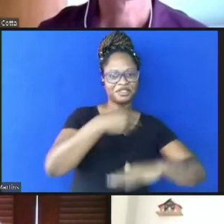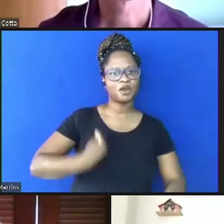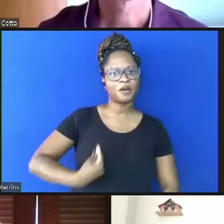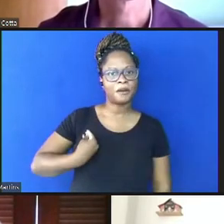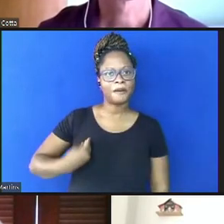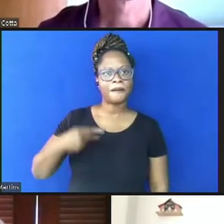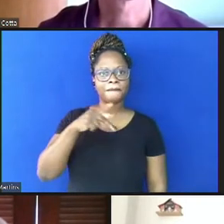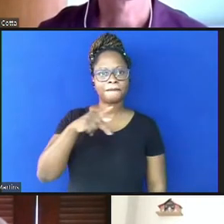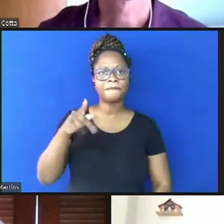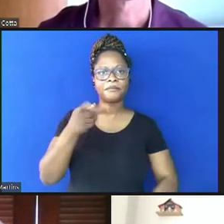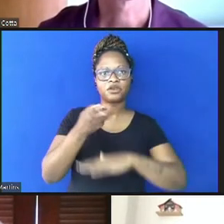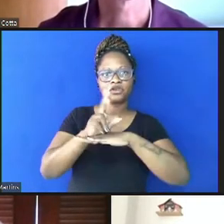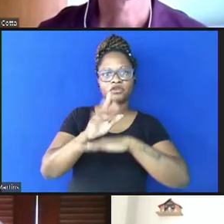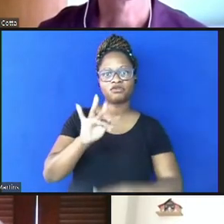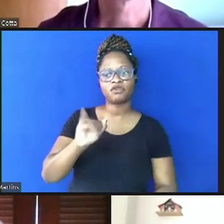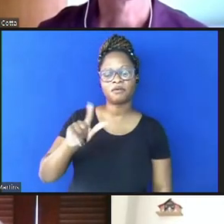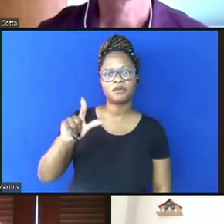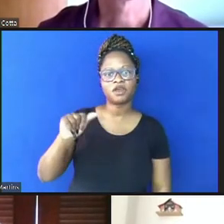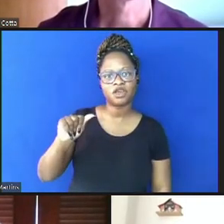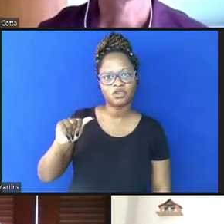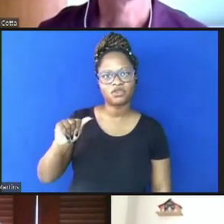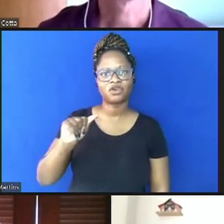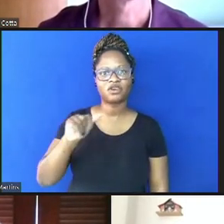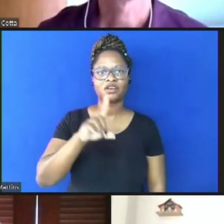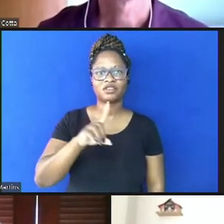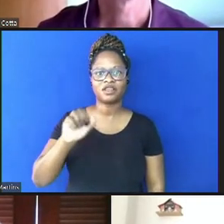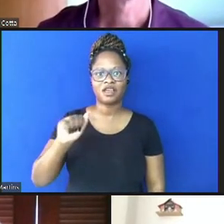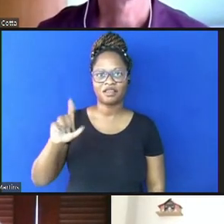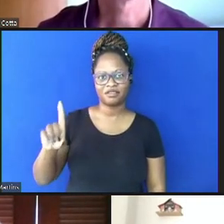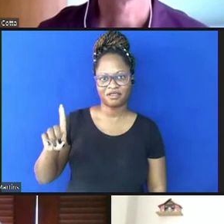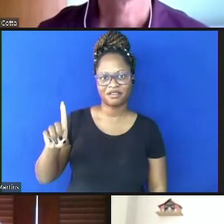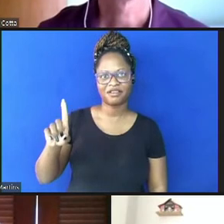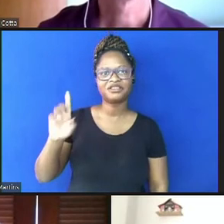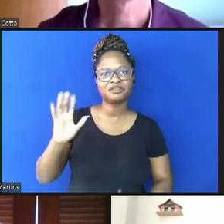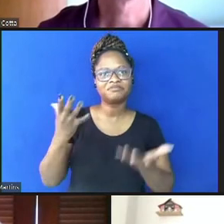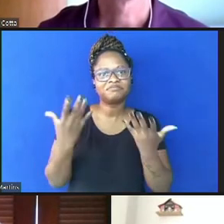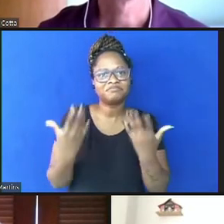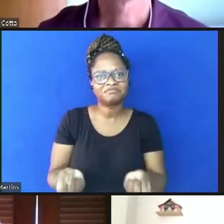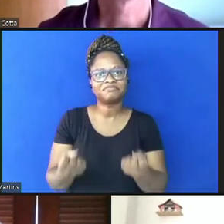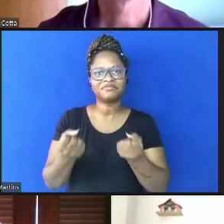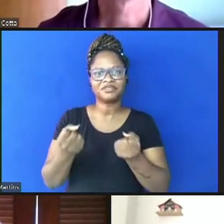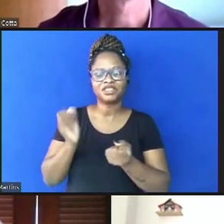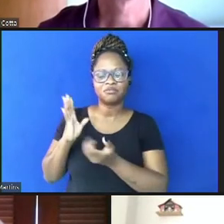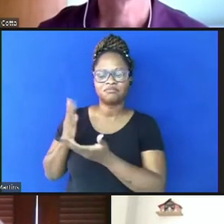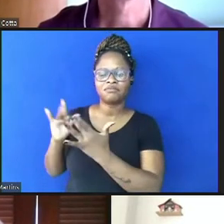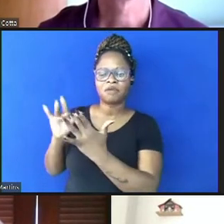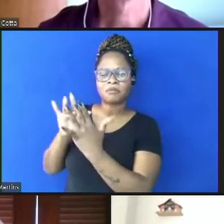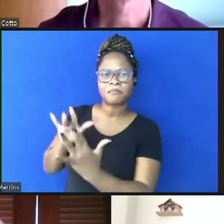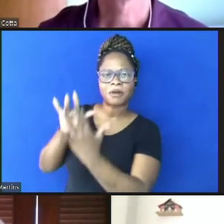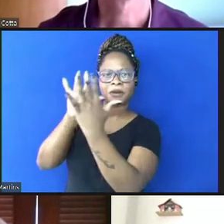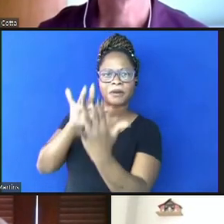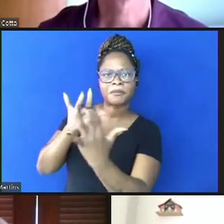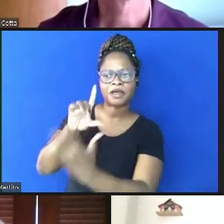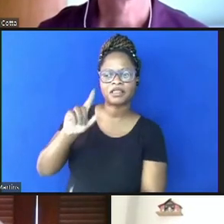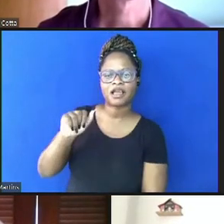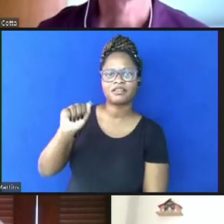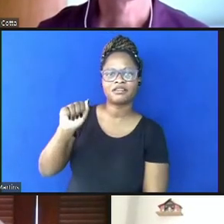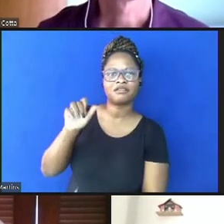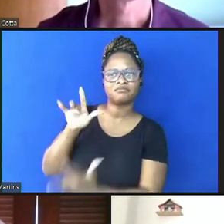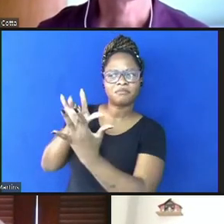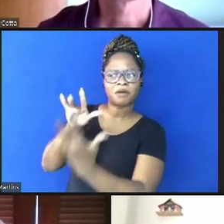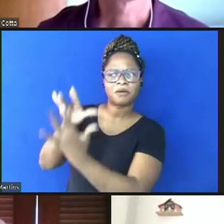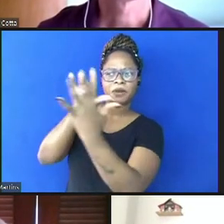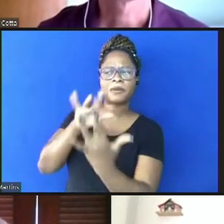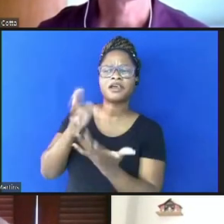a doutora Fabiola Gerbasi, do DAAD. Já viemos mantendo contato com o DAAD há um tempo, já queríamos ter feito